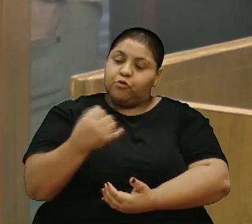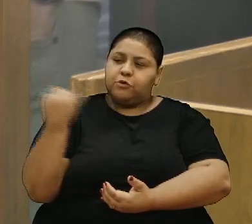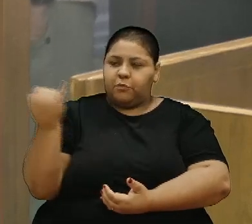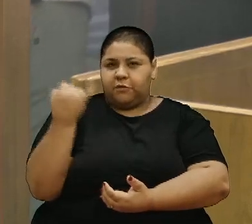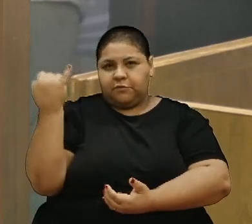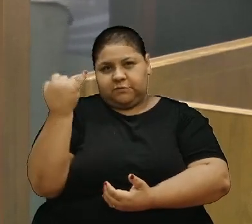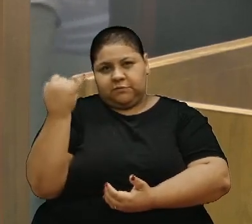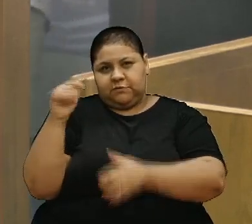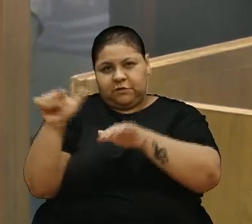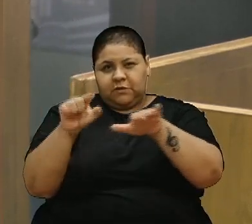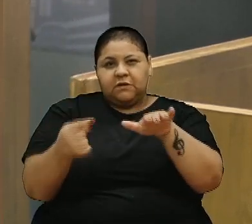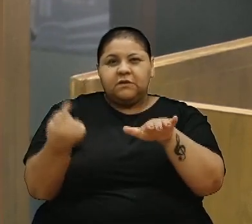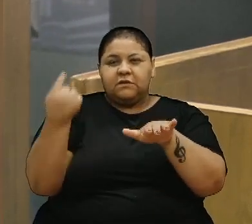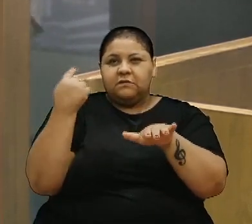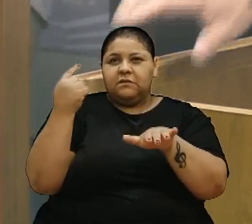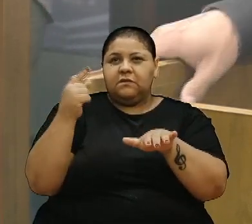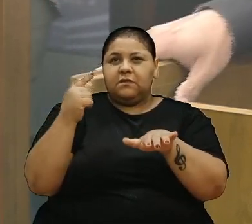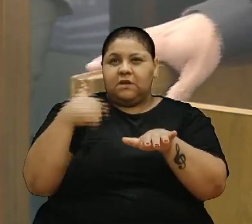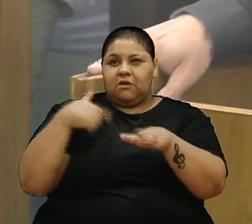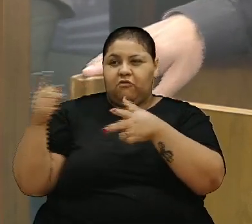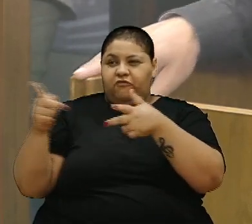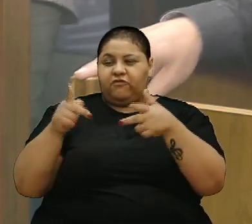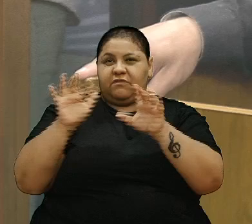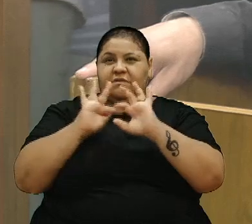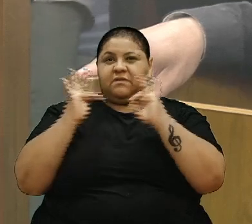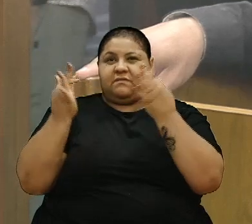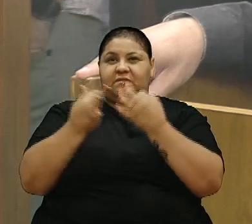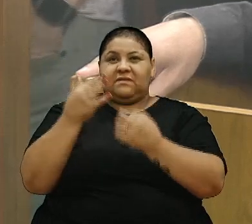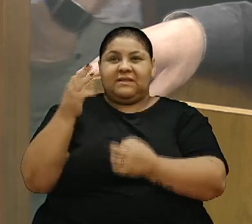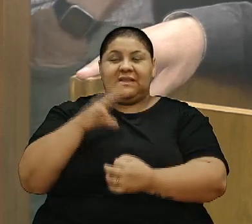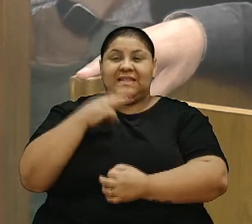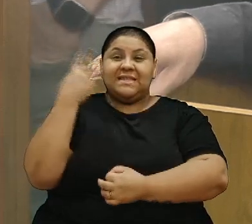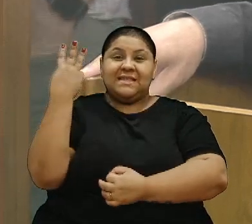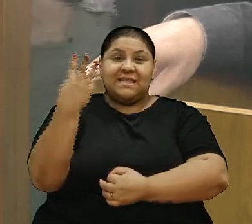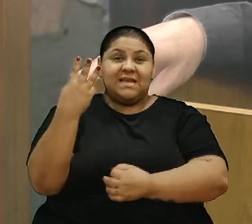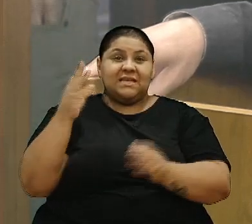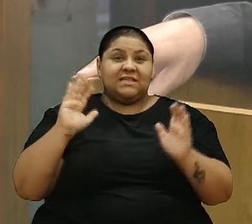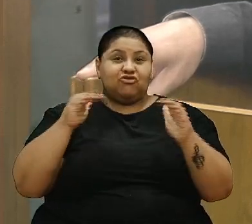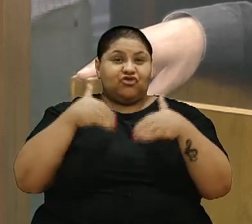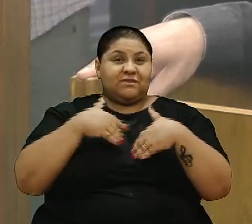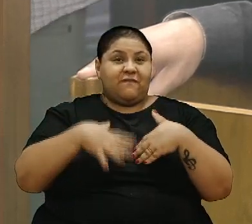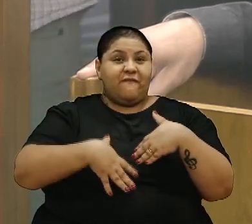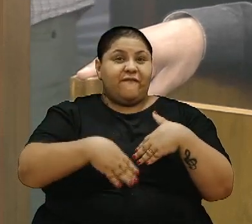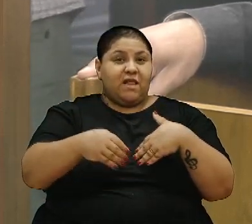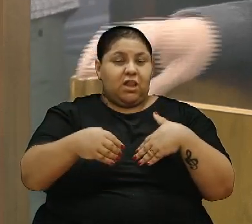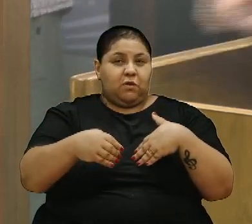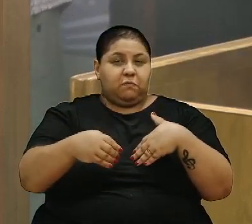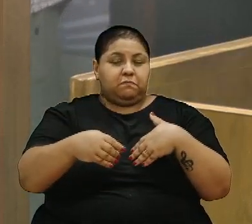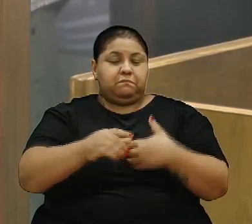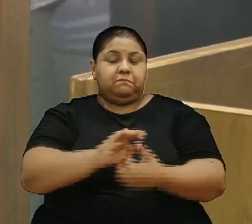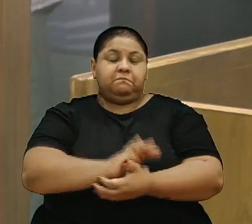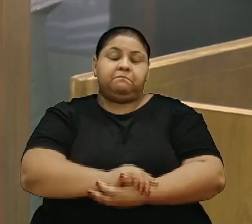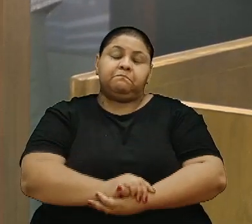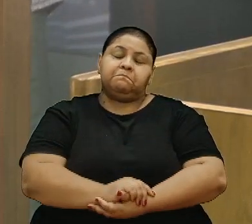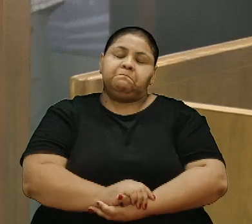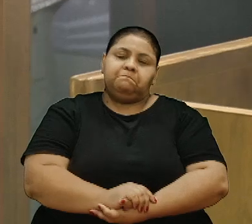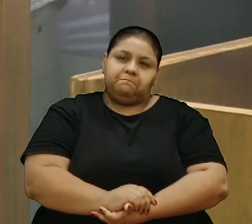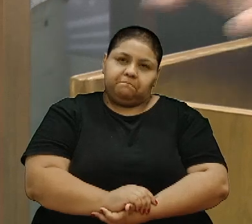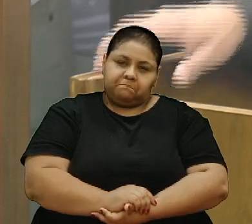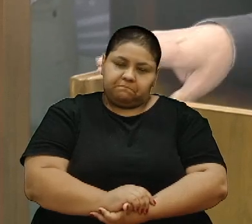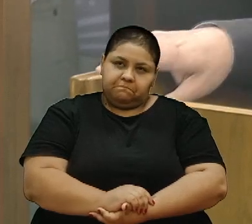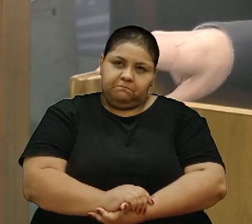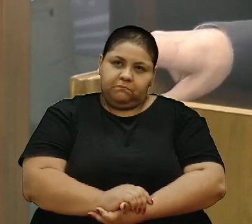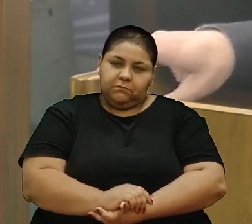Inclusive, semana passada, visitei uma família que tem 3 autistas, 3 filhos, onde que, no